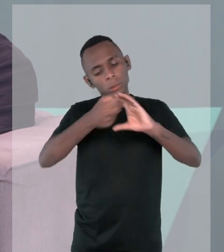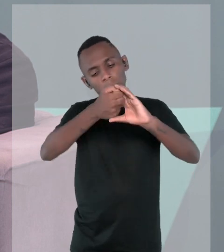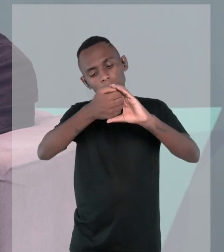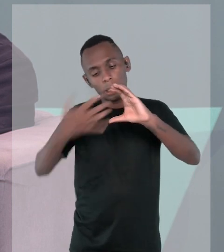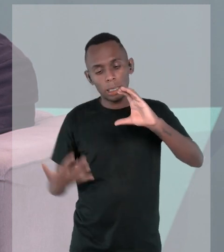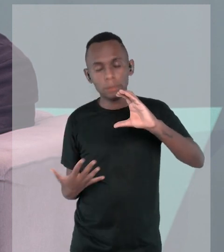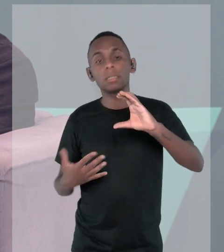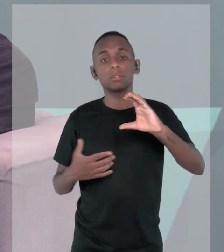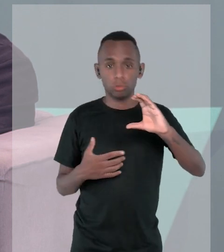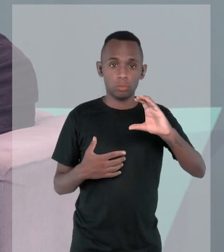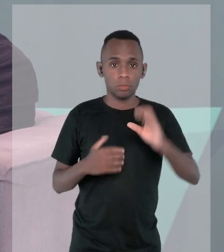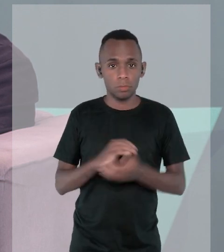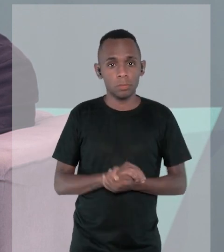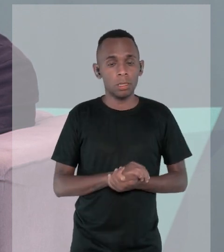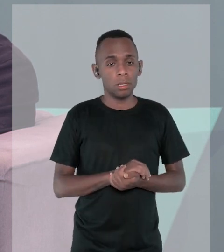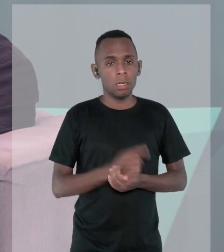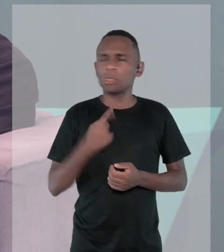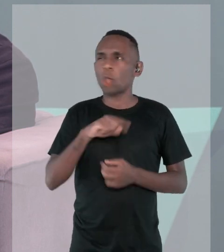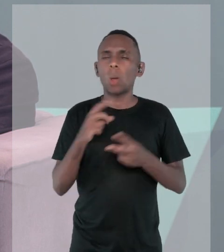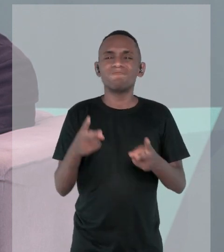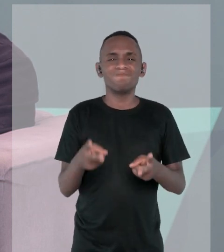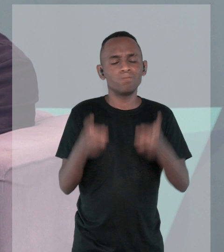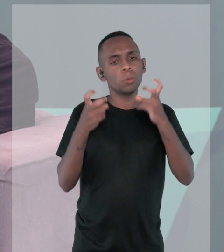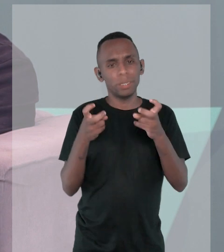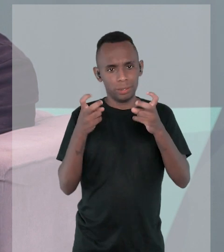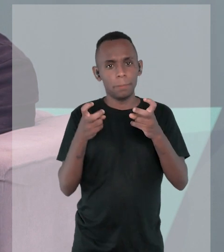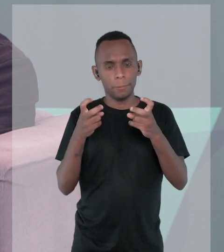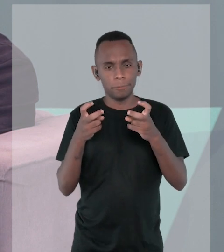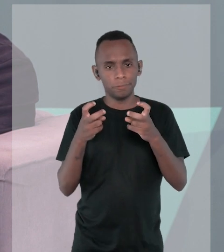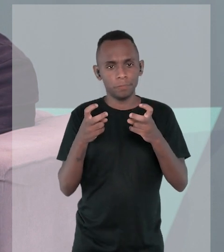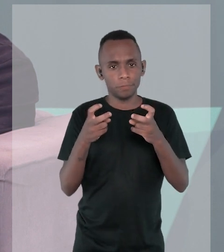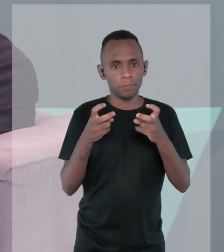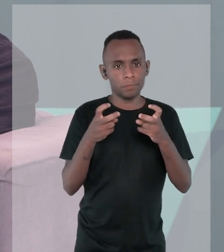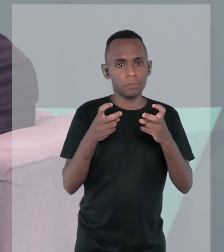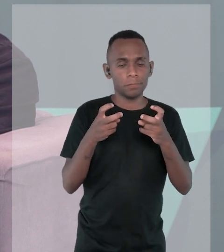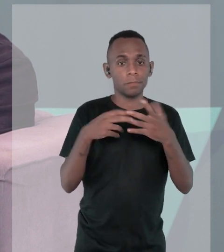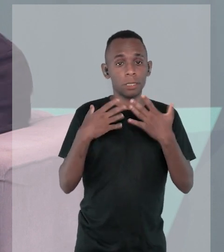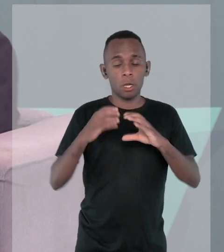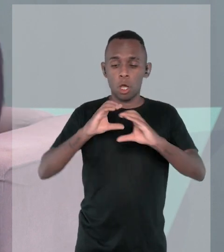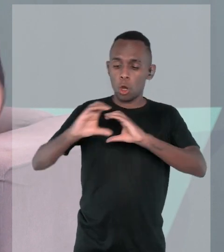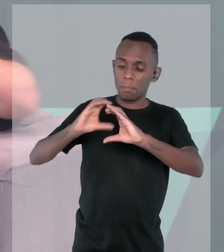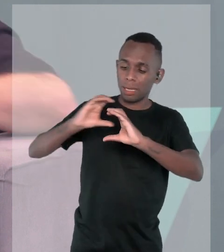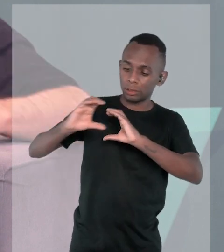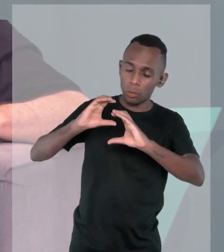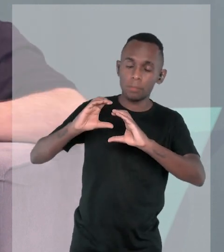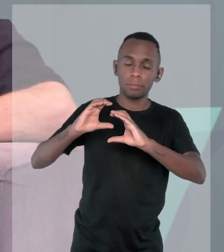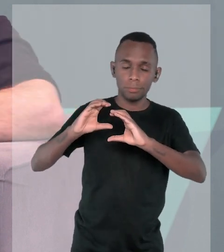característica, a gente lê e percebe que a